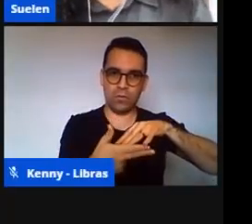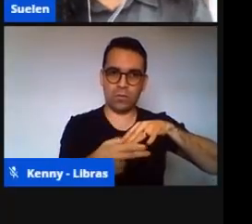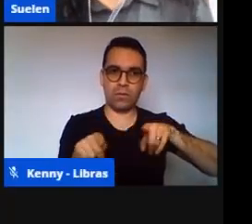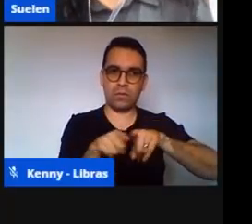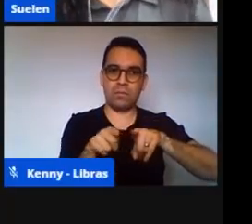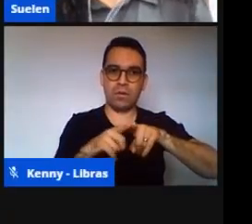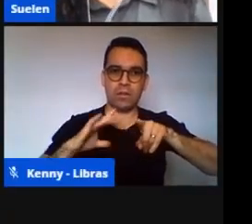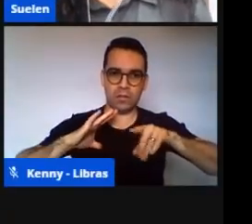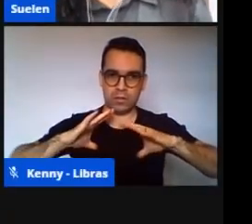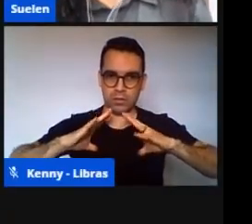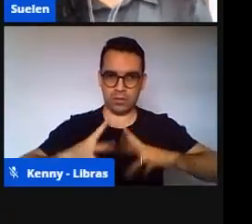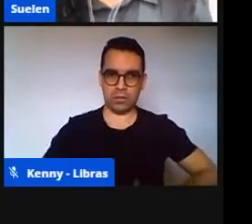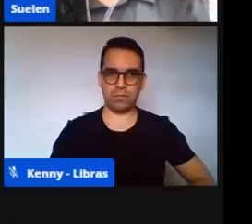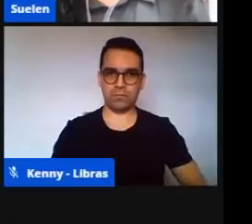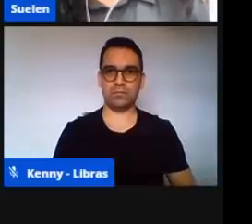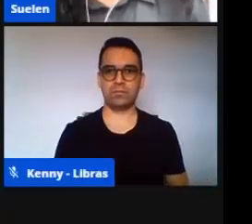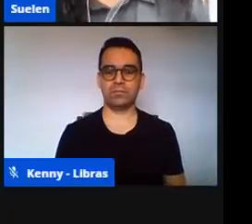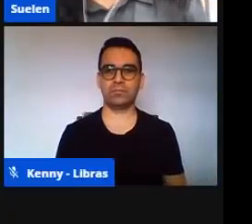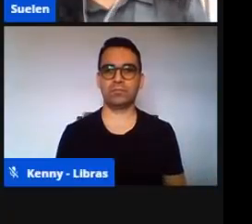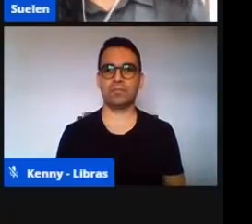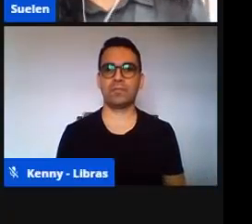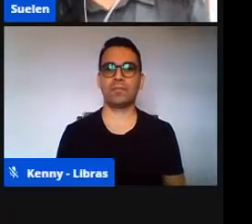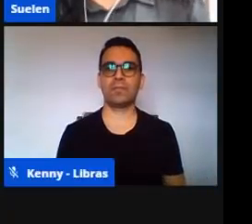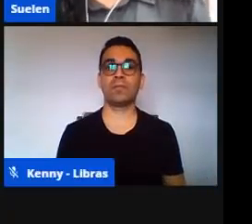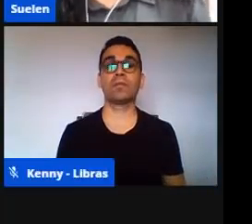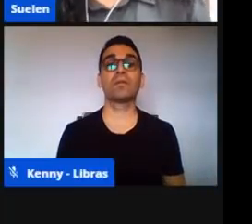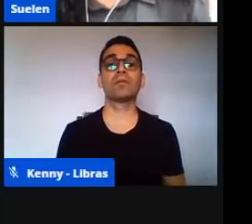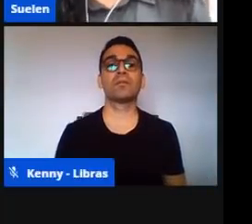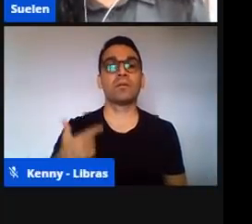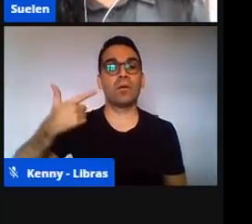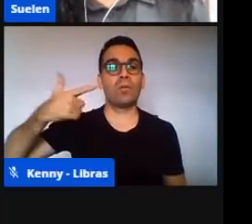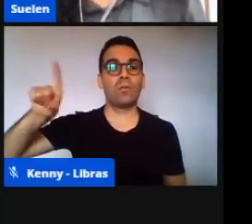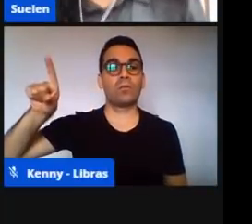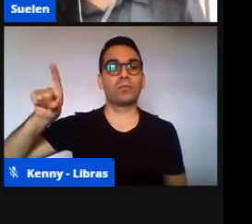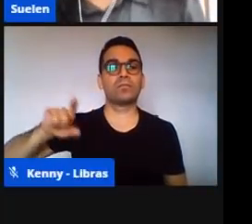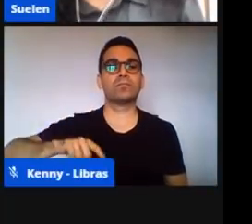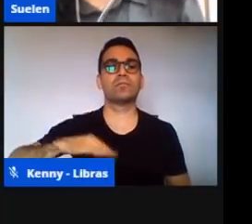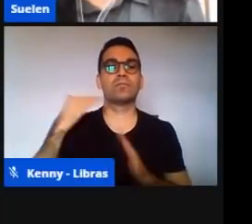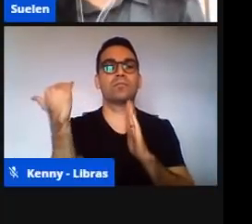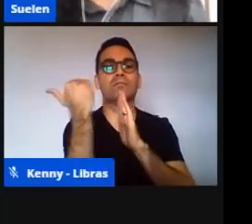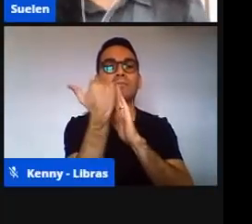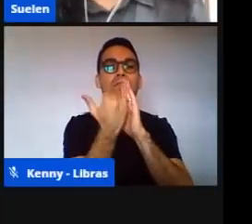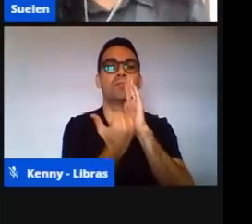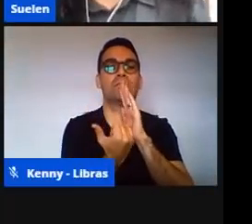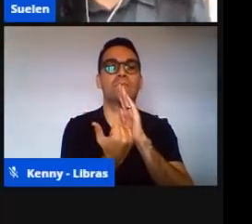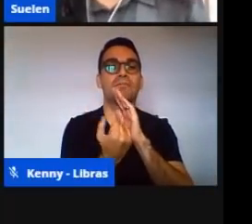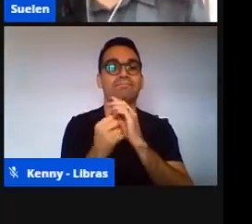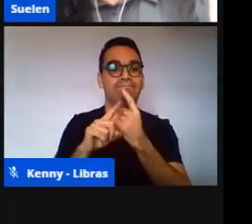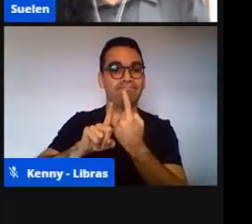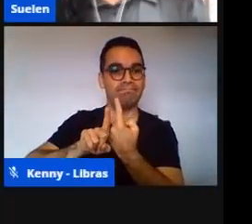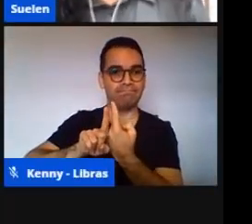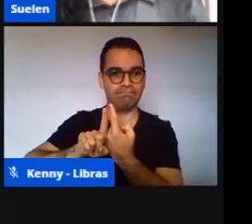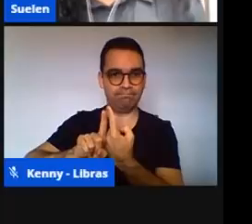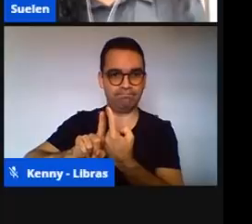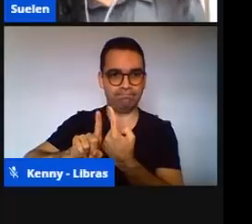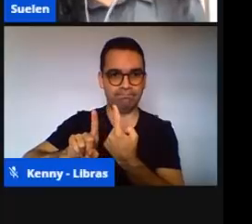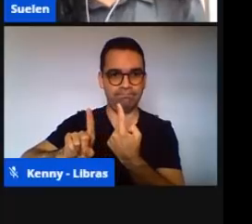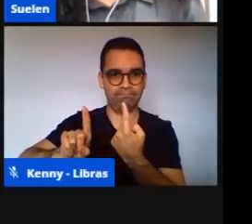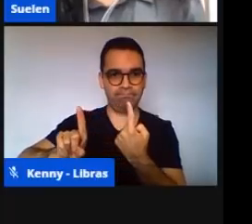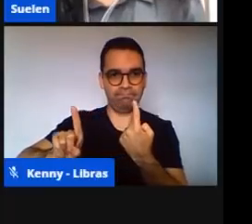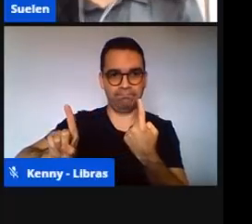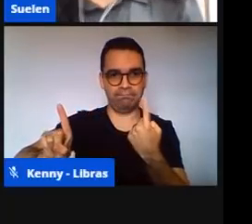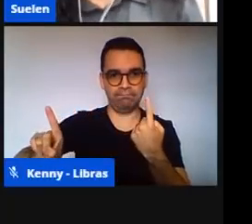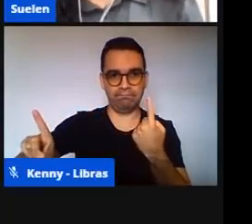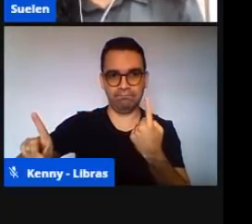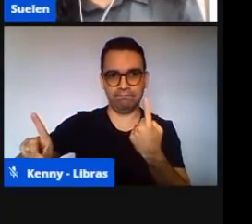então, para a gente estar prevenindo a transmissão do Covid, né, é manter o distanciamento